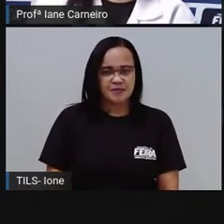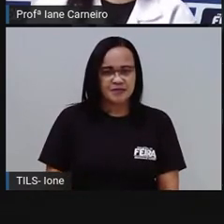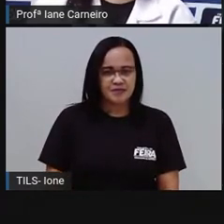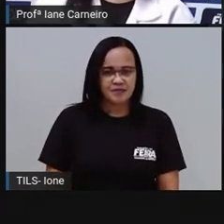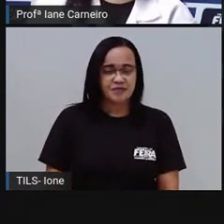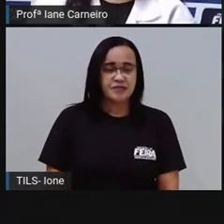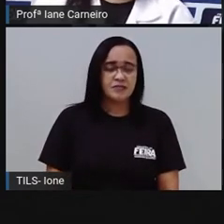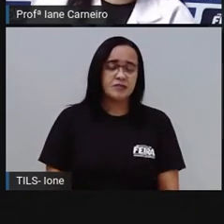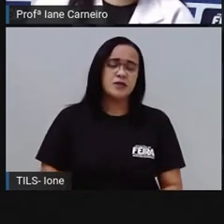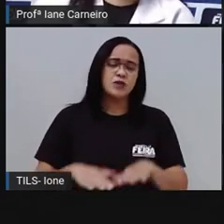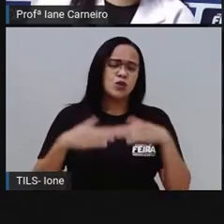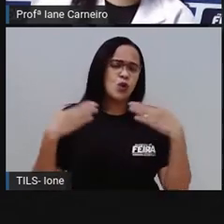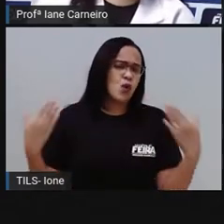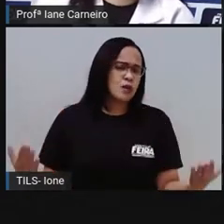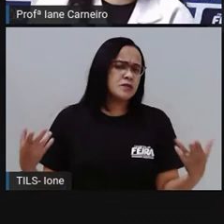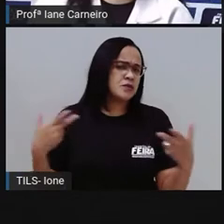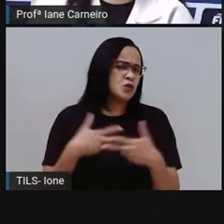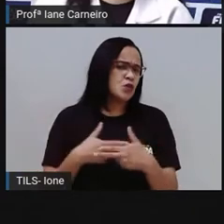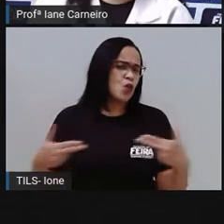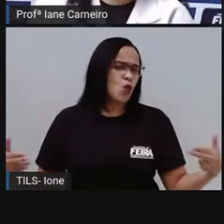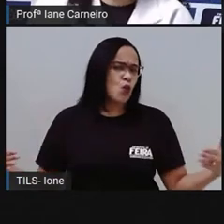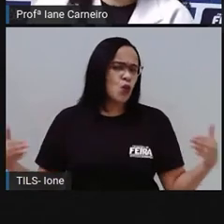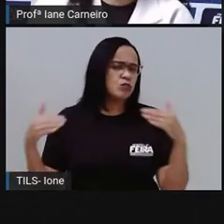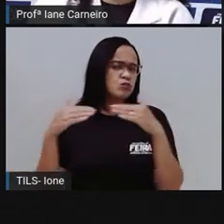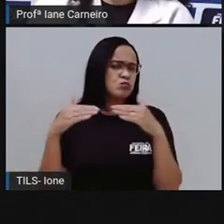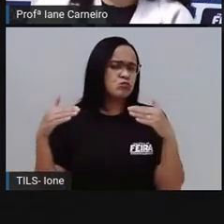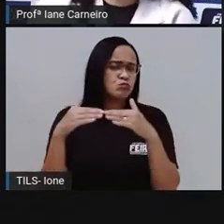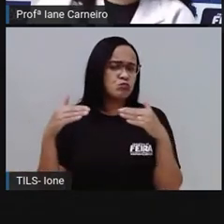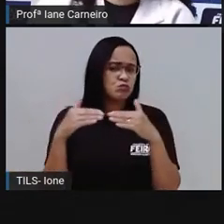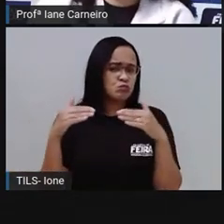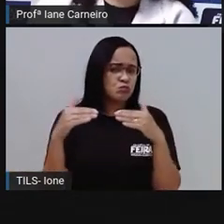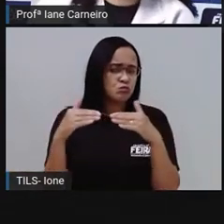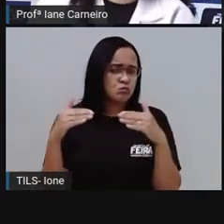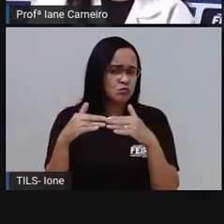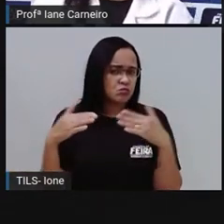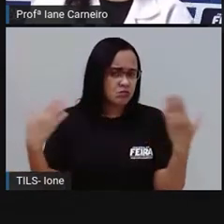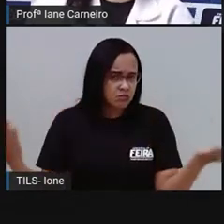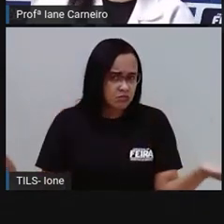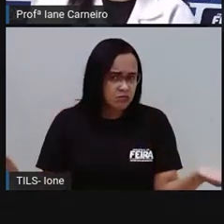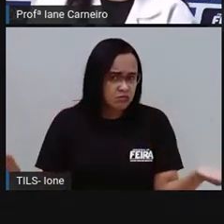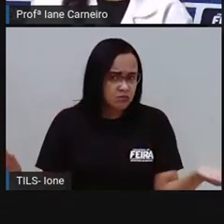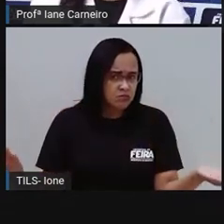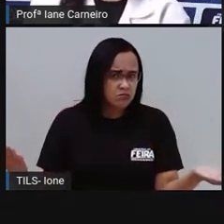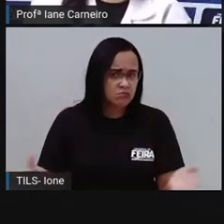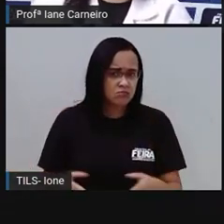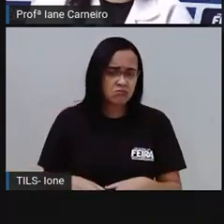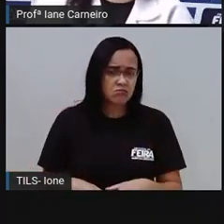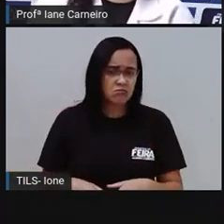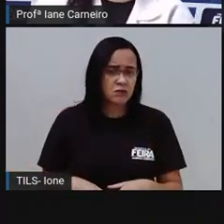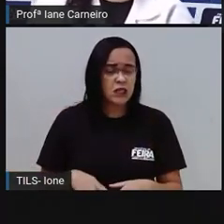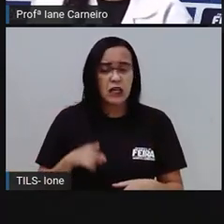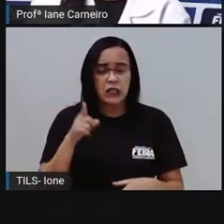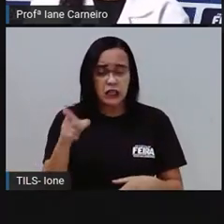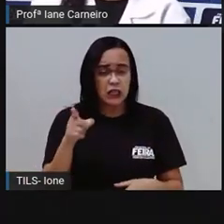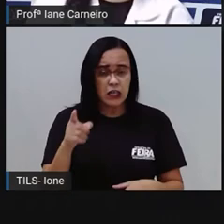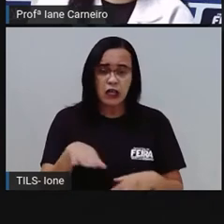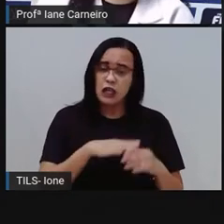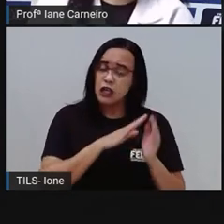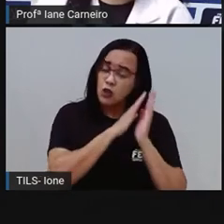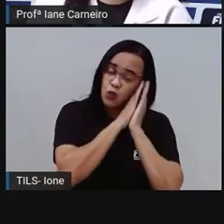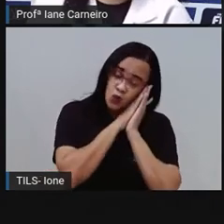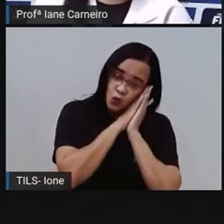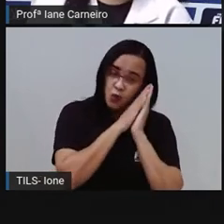Qual a coisa com corda, meu bebezinho, meu benzinho, que não te deixa dormir nem mais